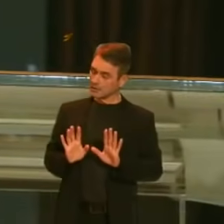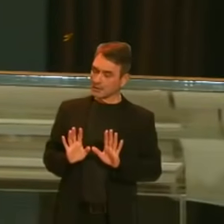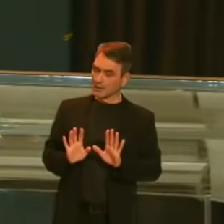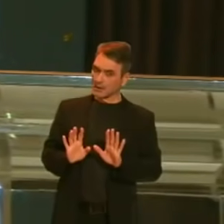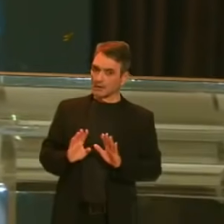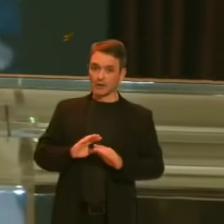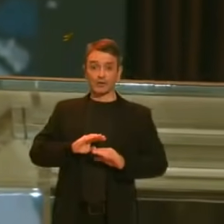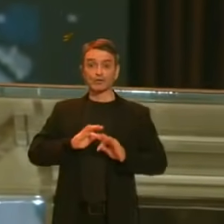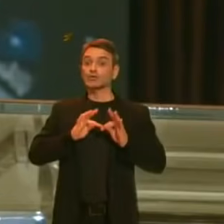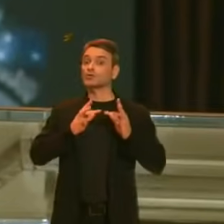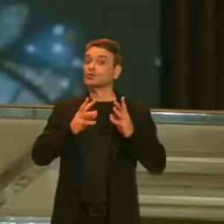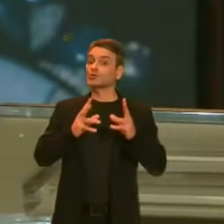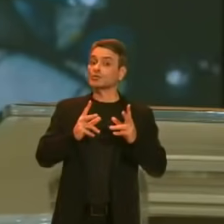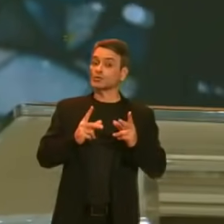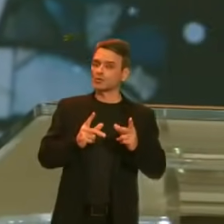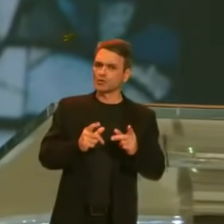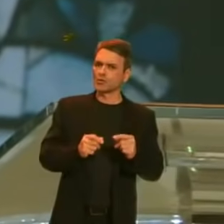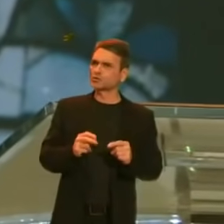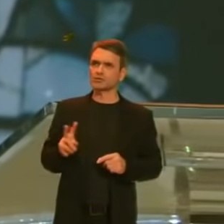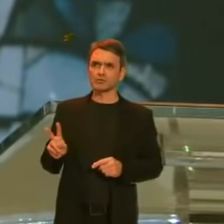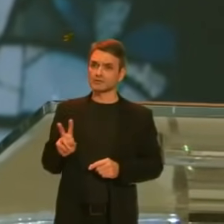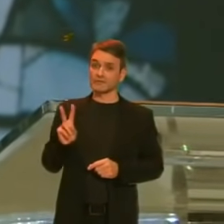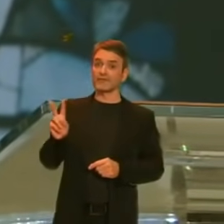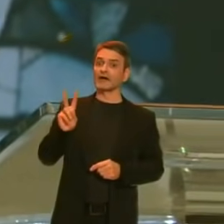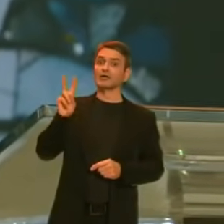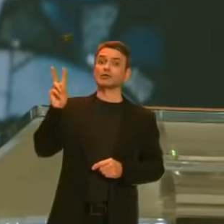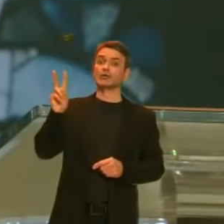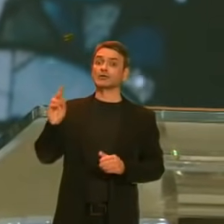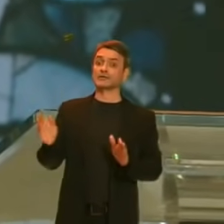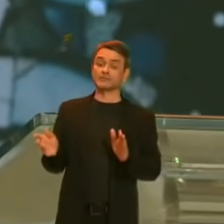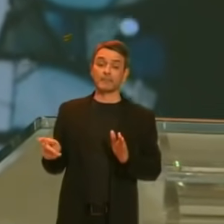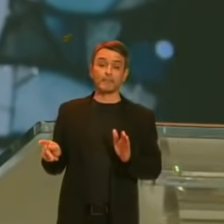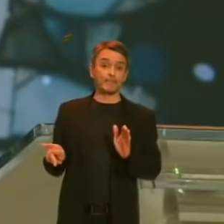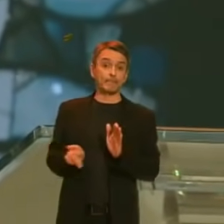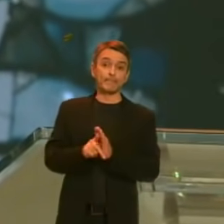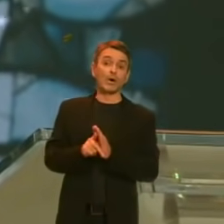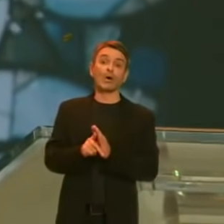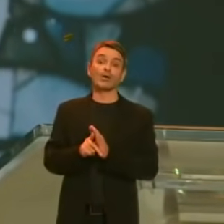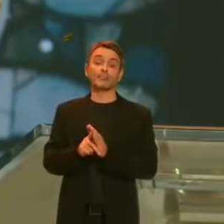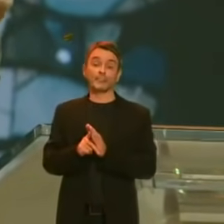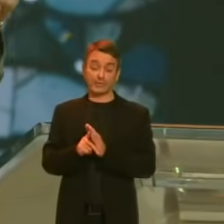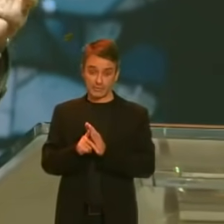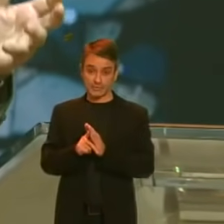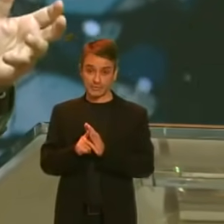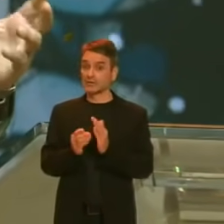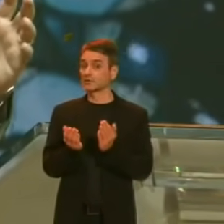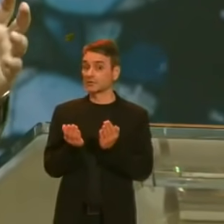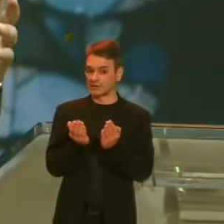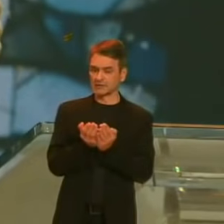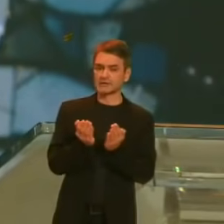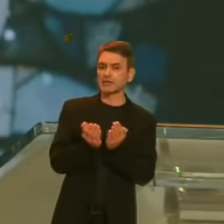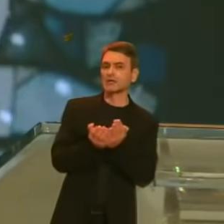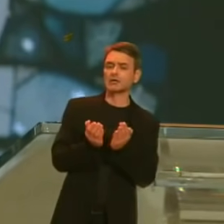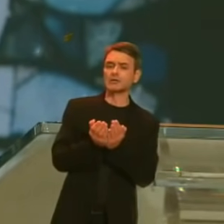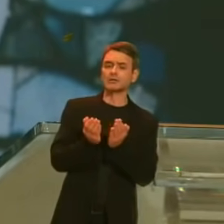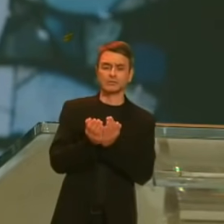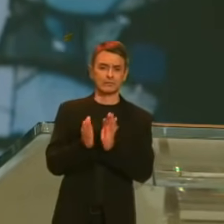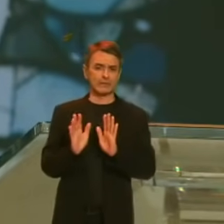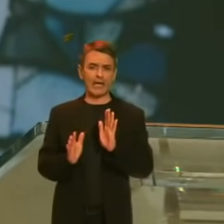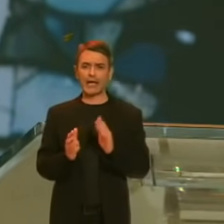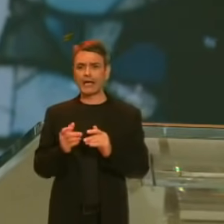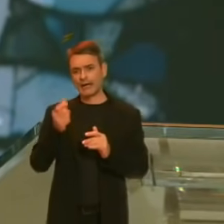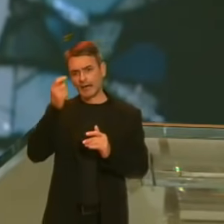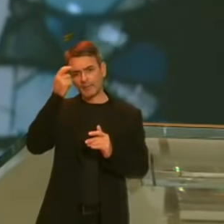elementos dos valores cristãos, todos os elementos da moral cristã, todos